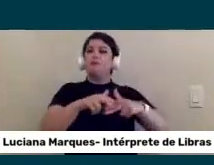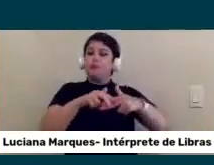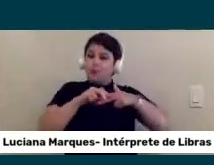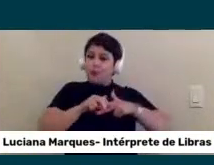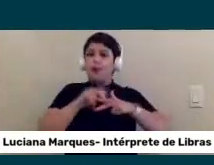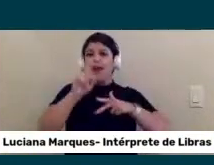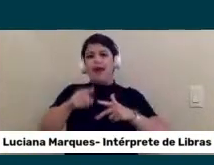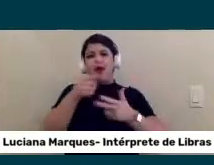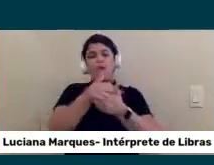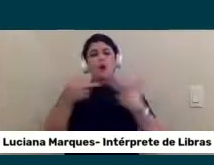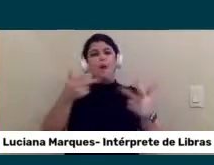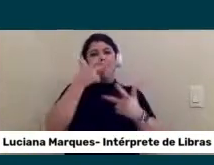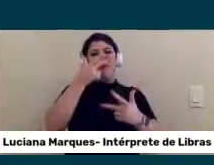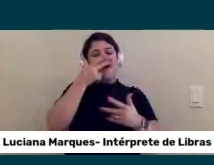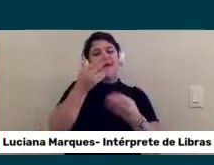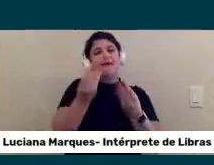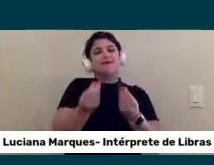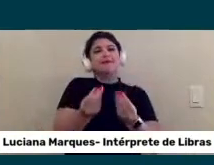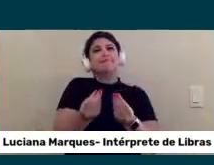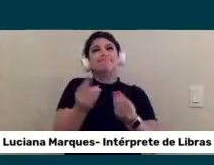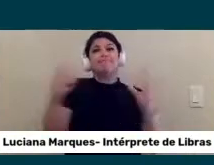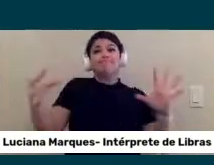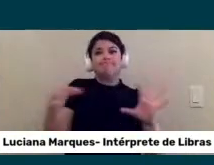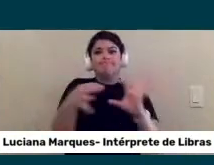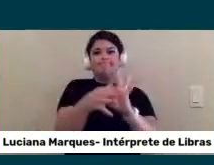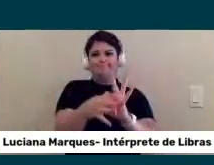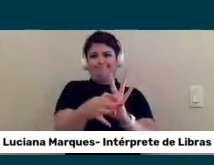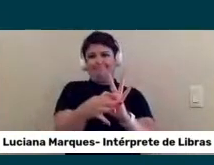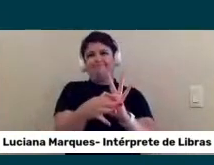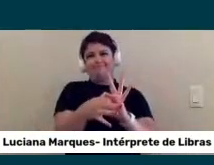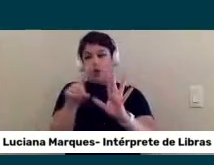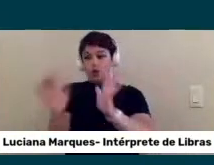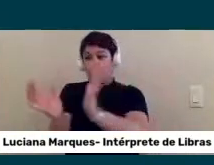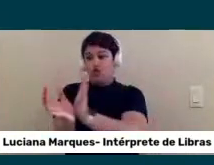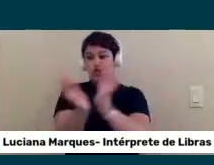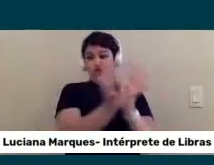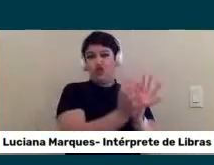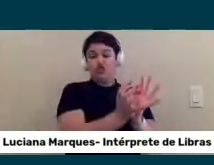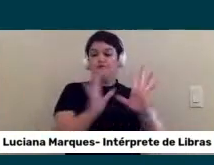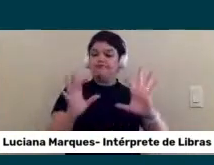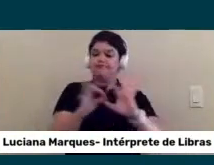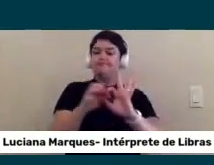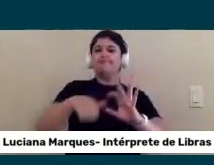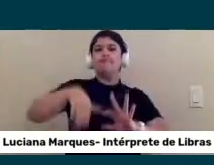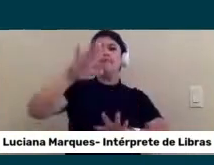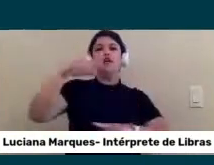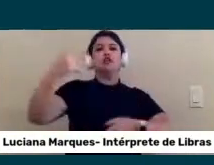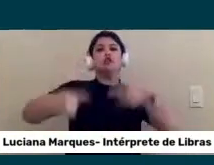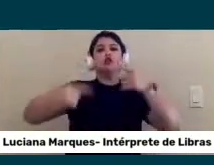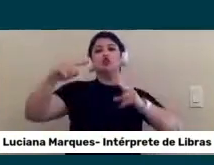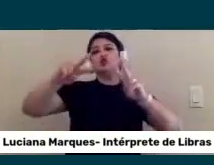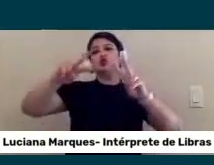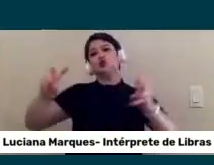acaba unindo o time, essa discussão em termos dos dados, né?